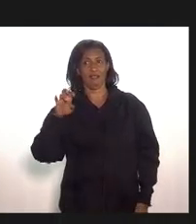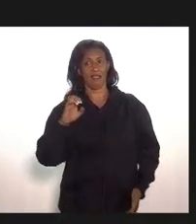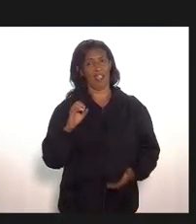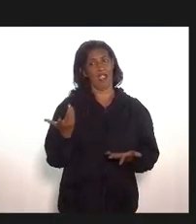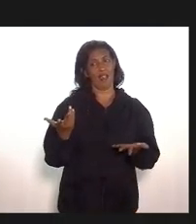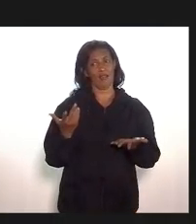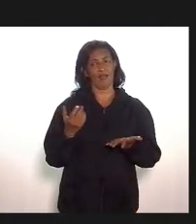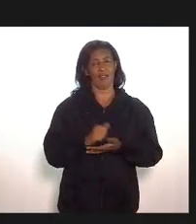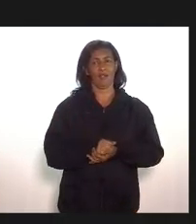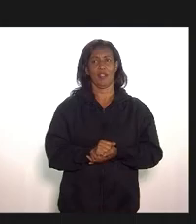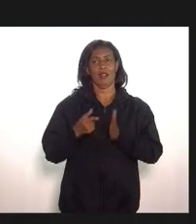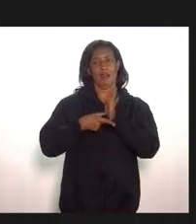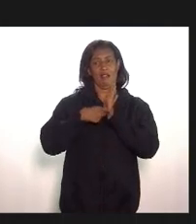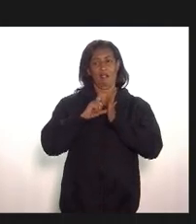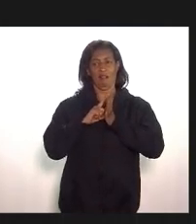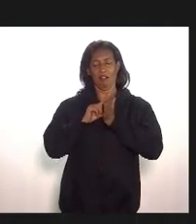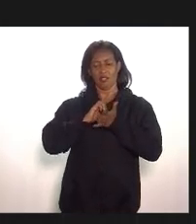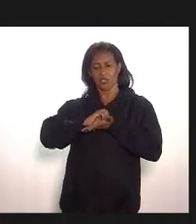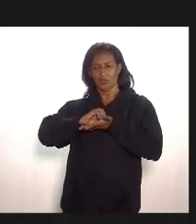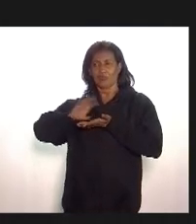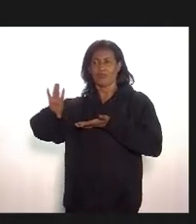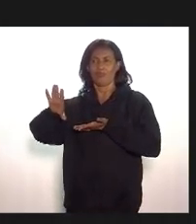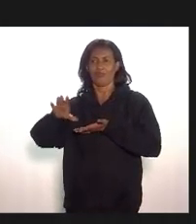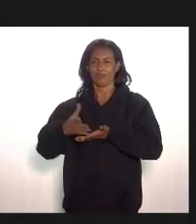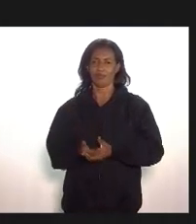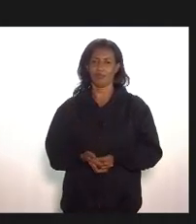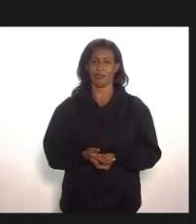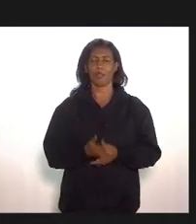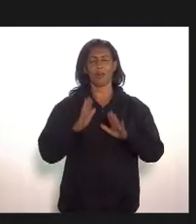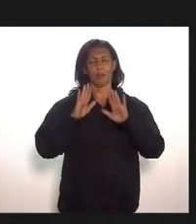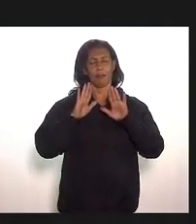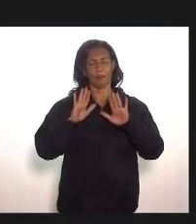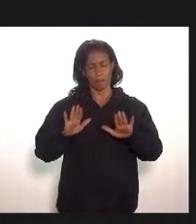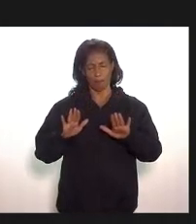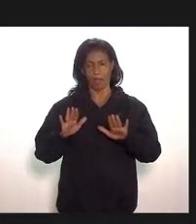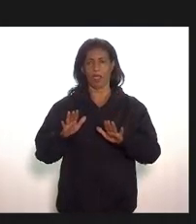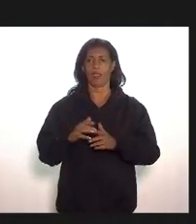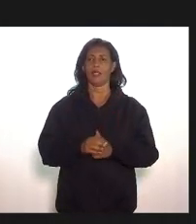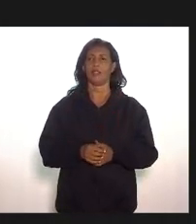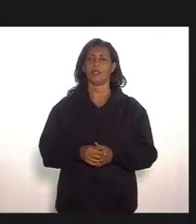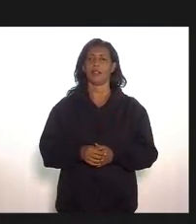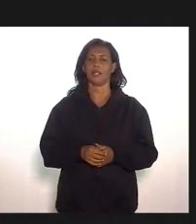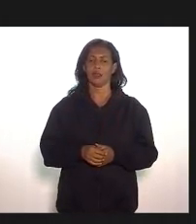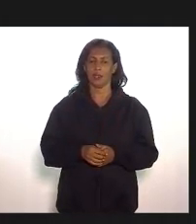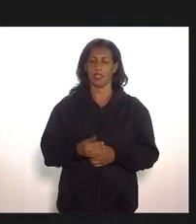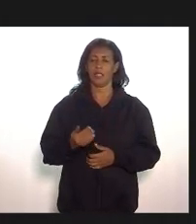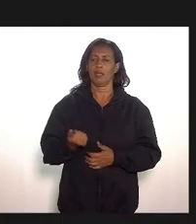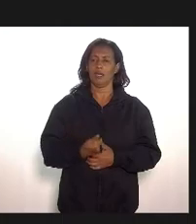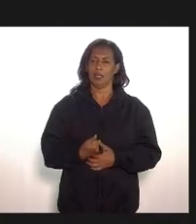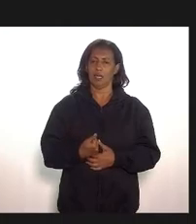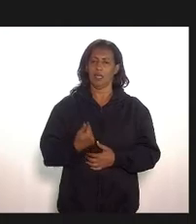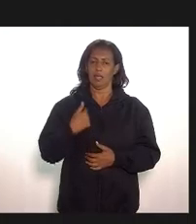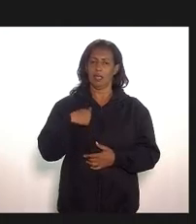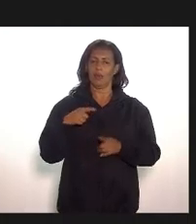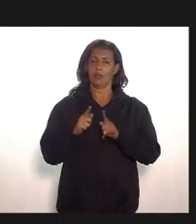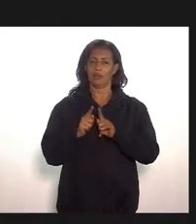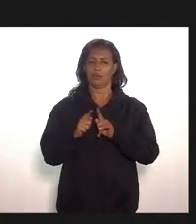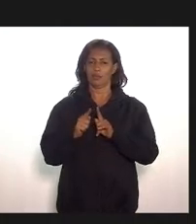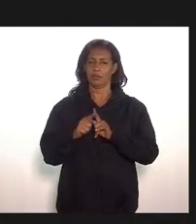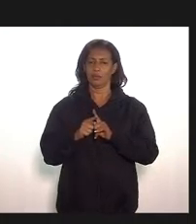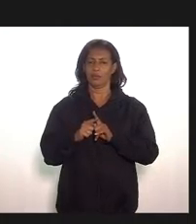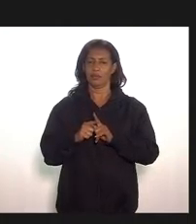notas técnicas antecipadamente a um deputado. Mas, de qualquer forma, fica aqui o meu beijo afetuoso à minha colega Adriana Baltazar e a